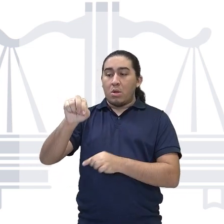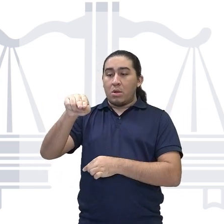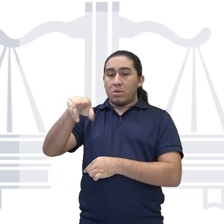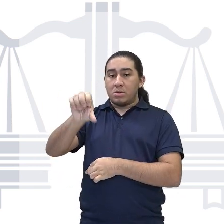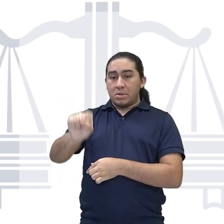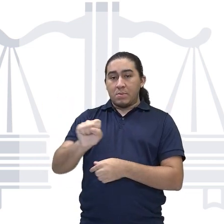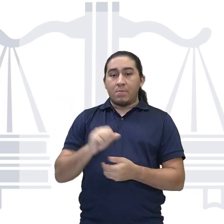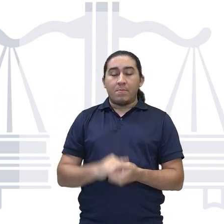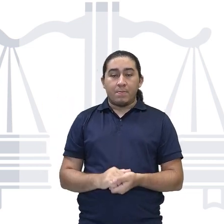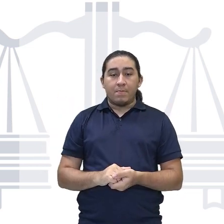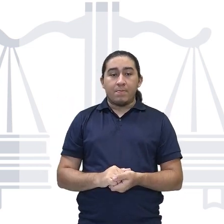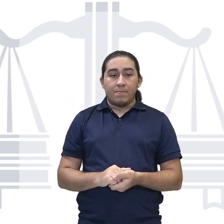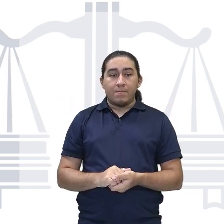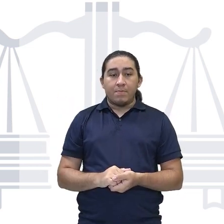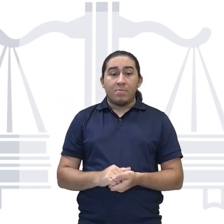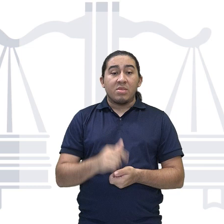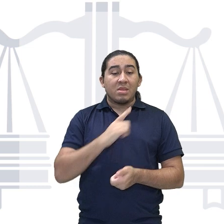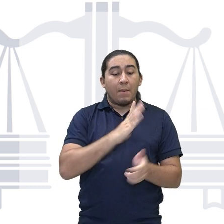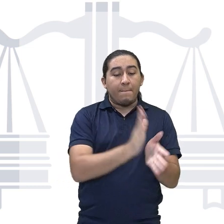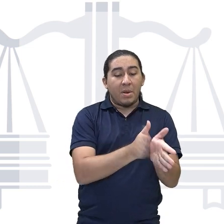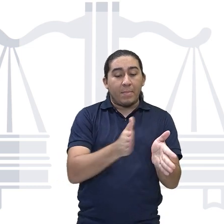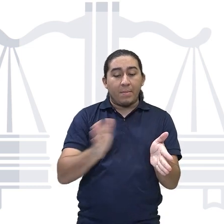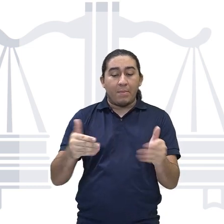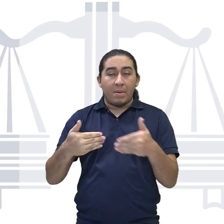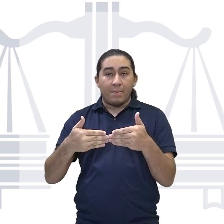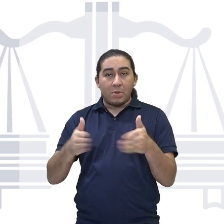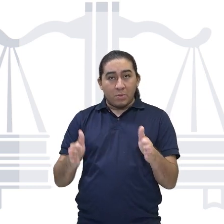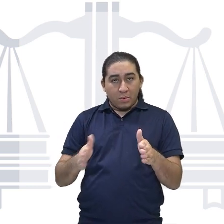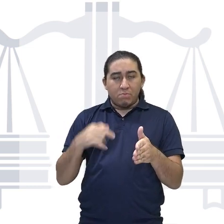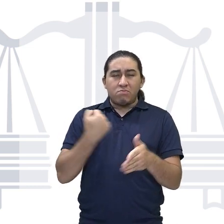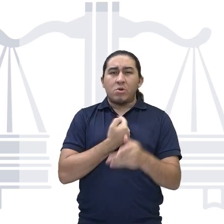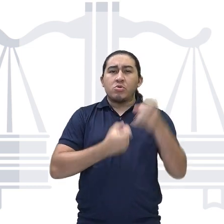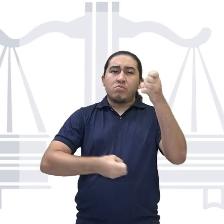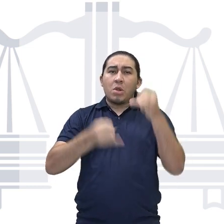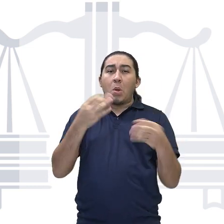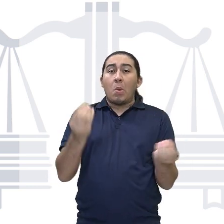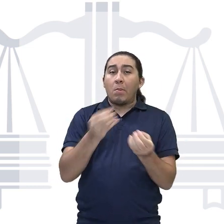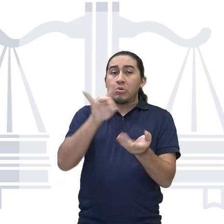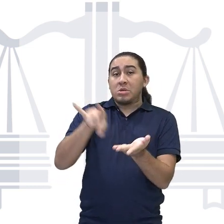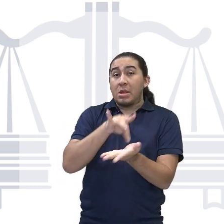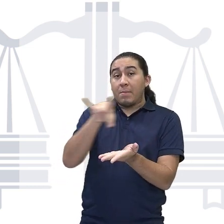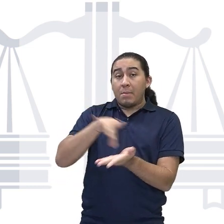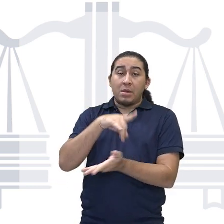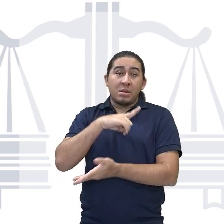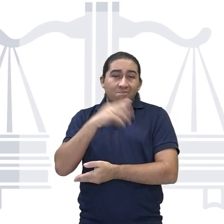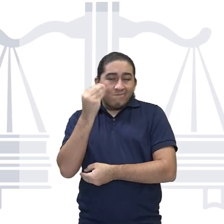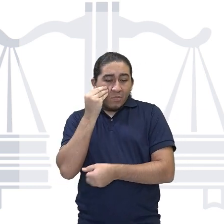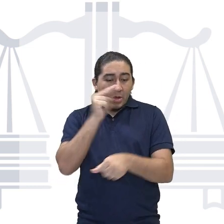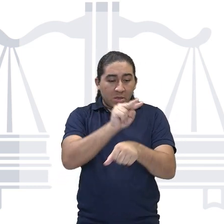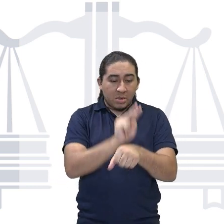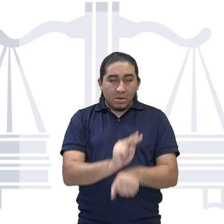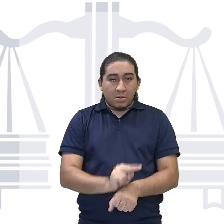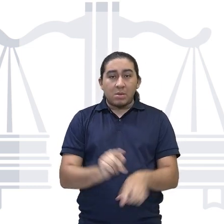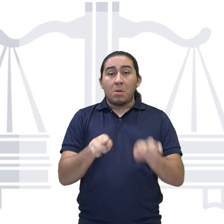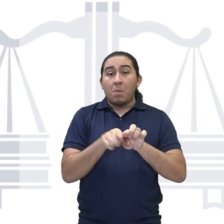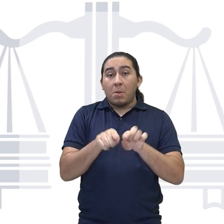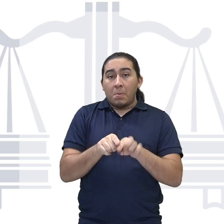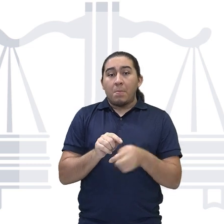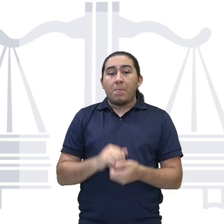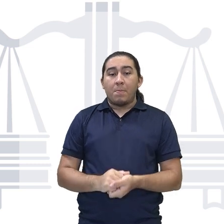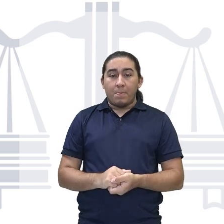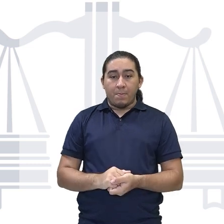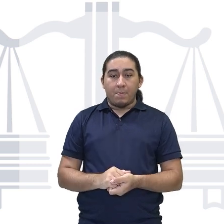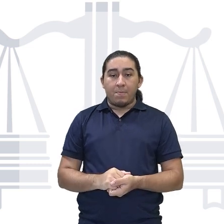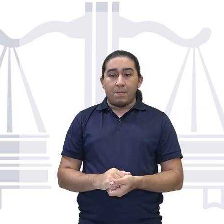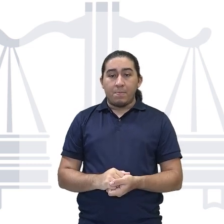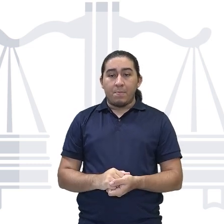abertura, a gente vai falar como é que o CMEAN lida com essas solicitações e, por fim, a gente vai falar sobre os logins